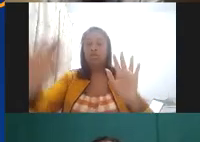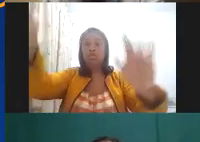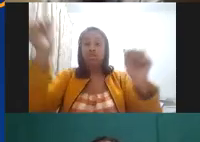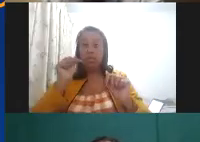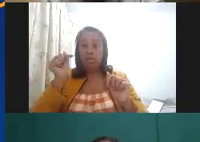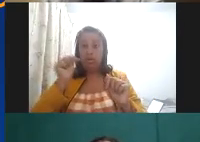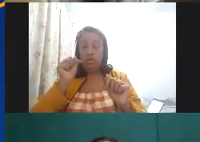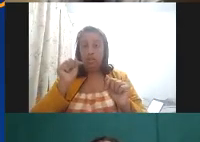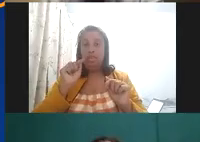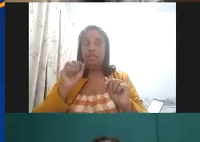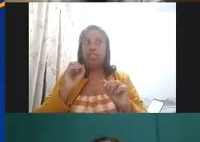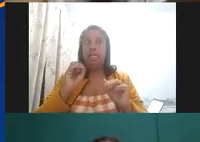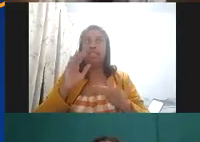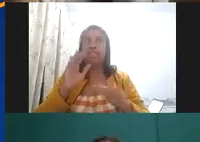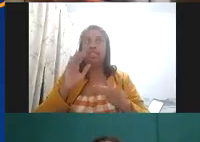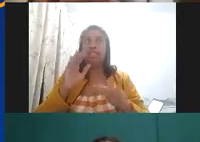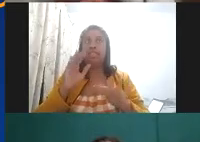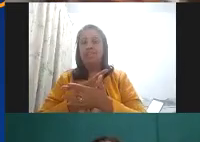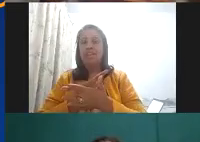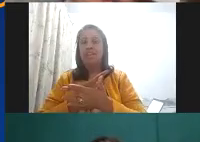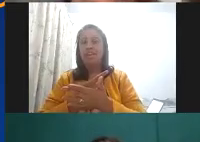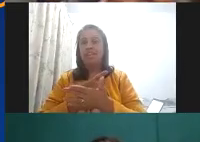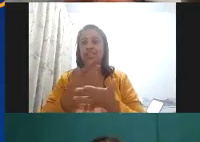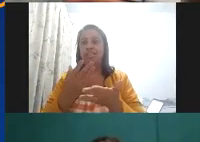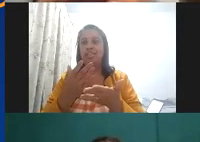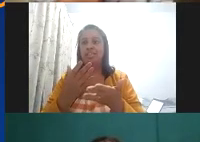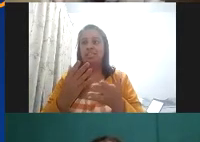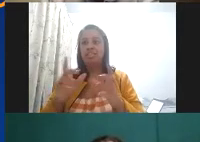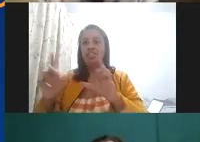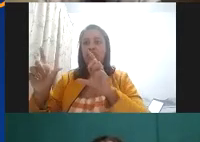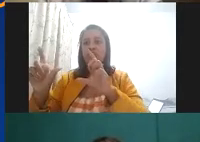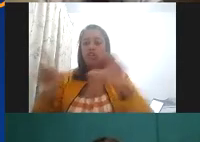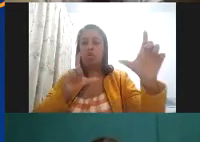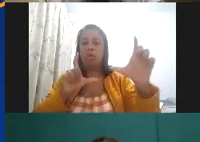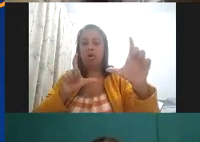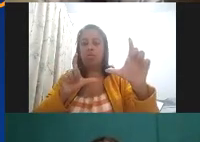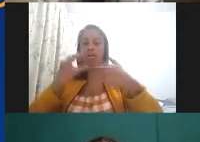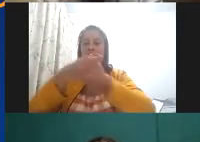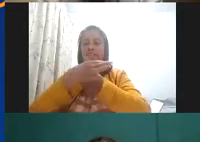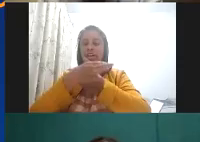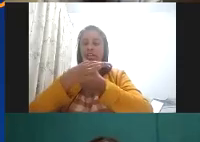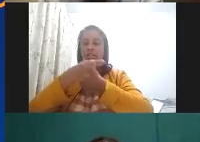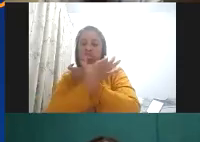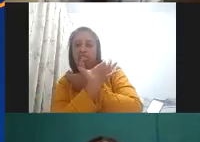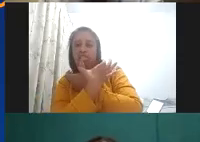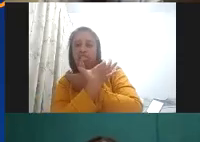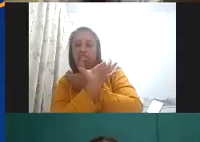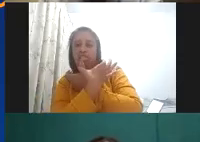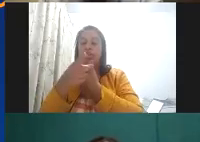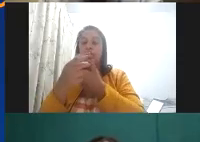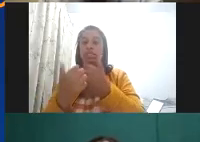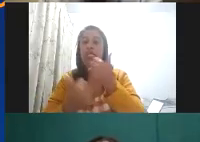principalmente cisalhamento lateral, né? Cisalhamento seria o deslocamento, assim, ó, das vértebras, tá? Então, isso aqui ajuda